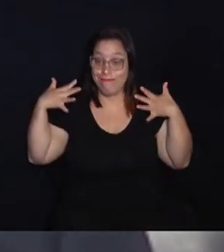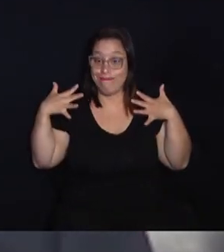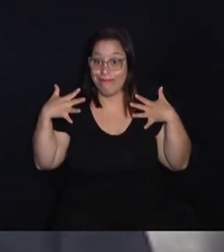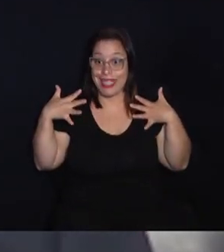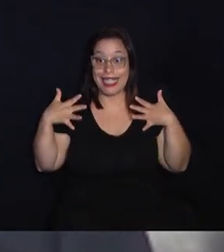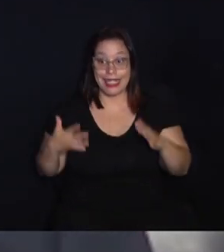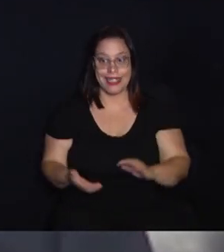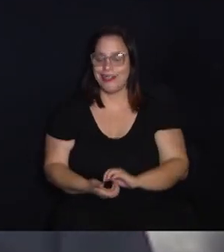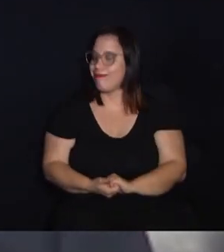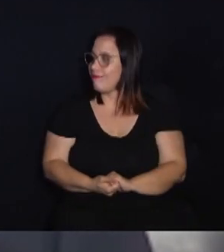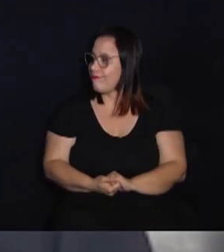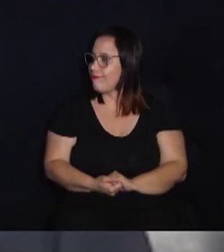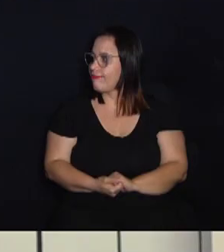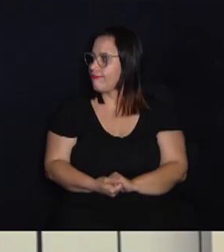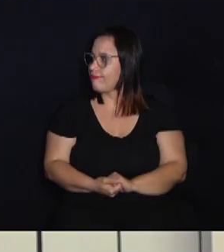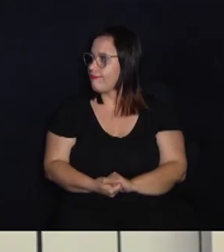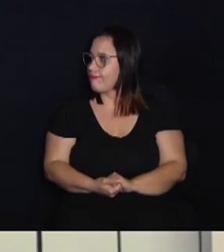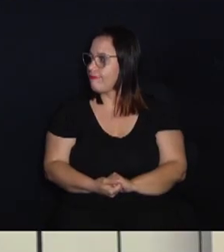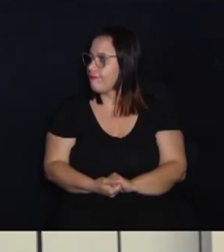incomensurável.